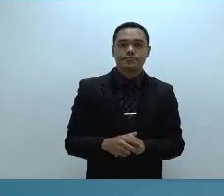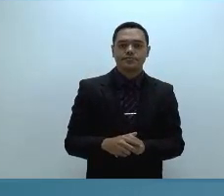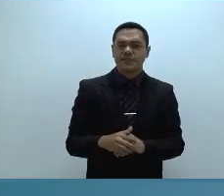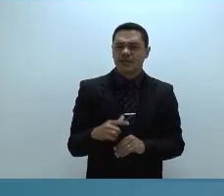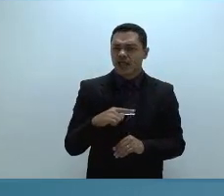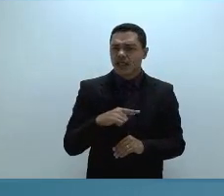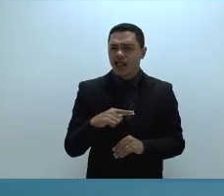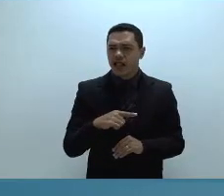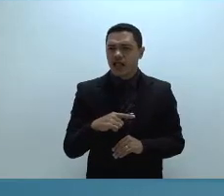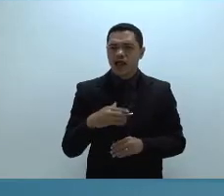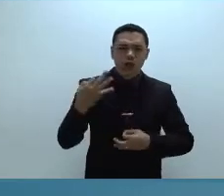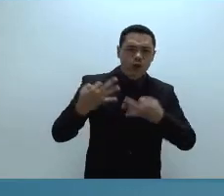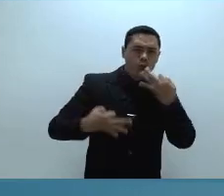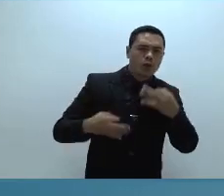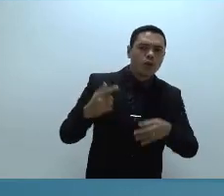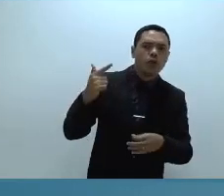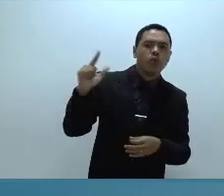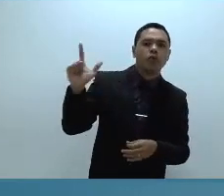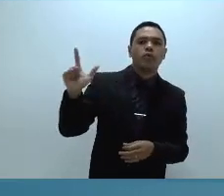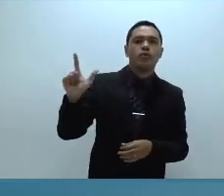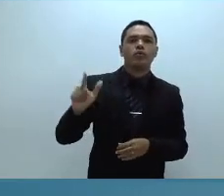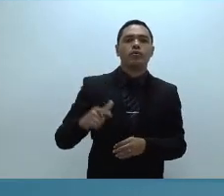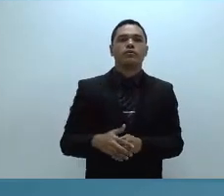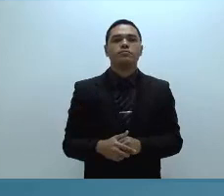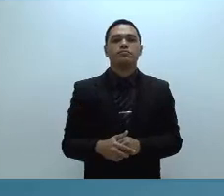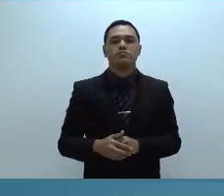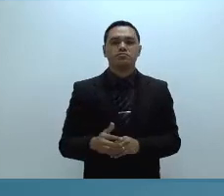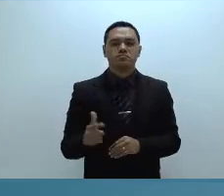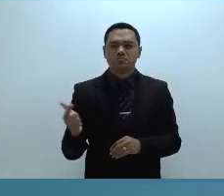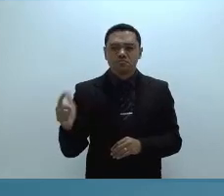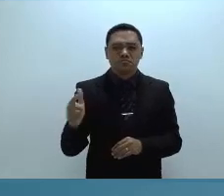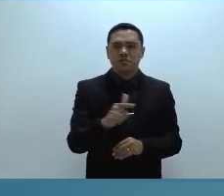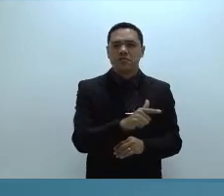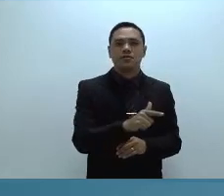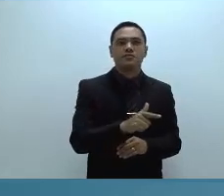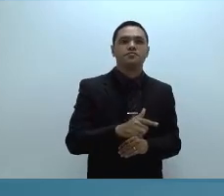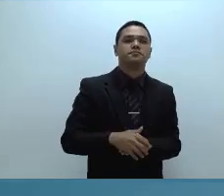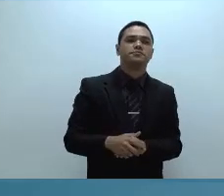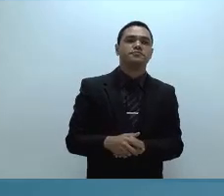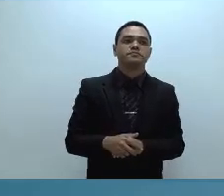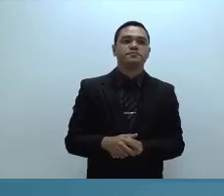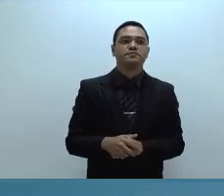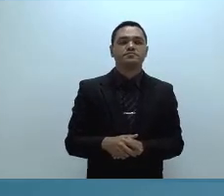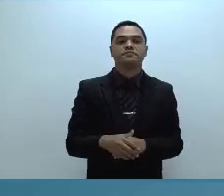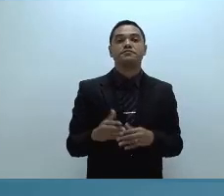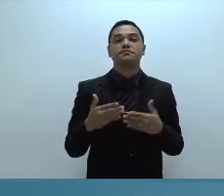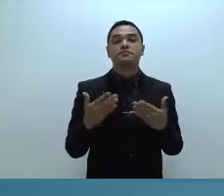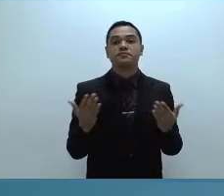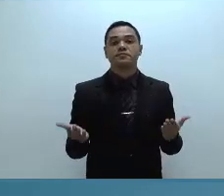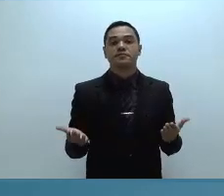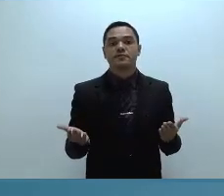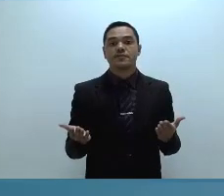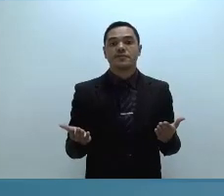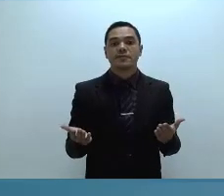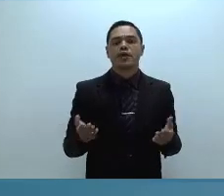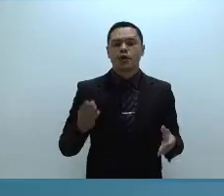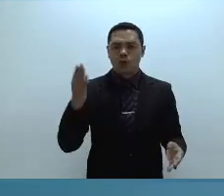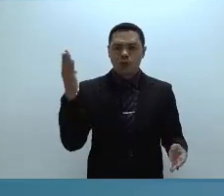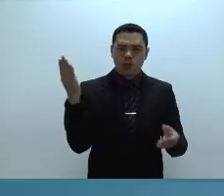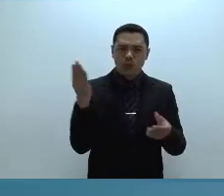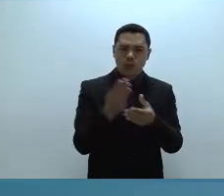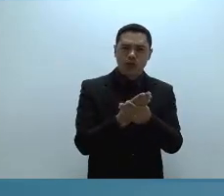Alguém tem julgamento extra pauta? Não? Então, vamos aos